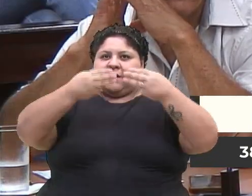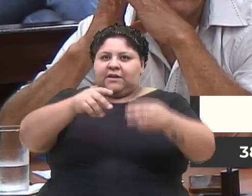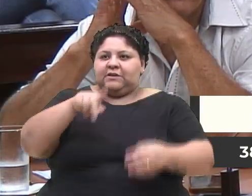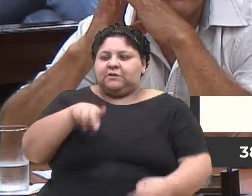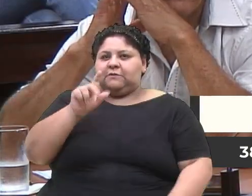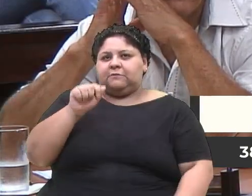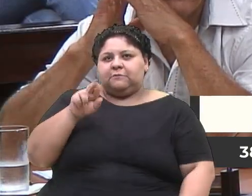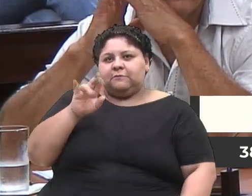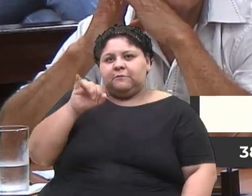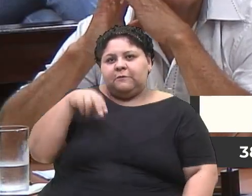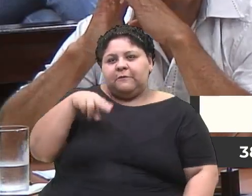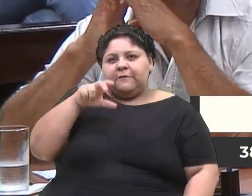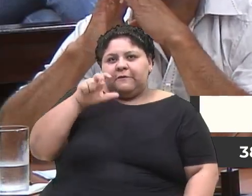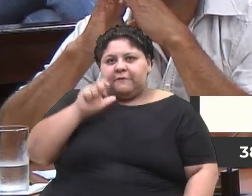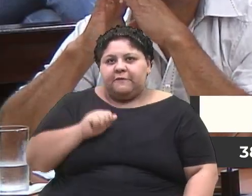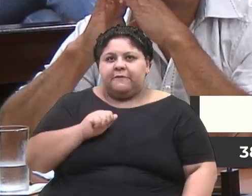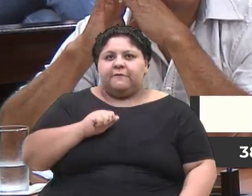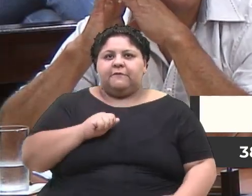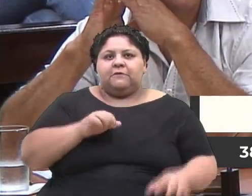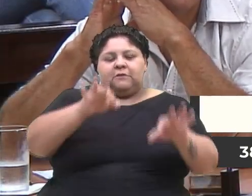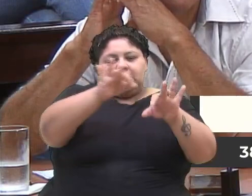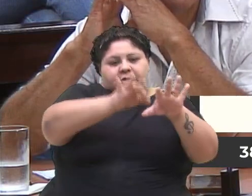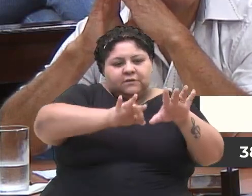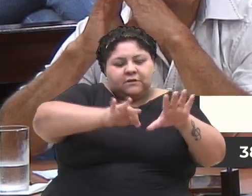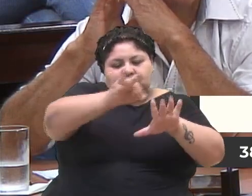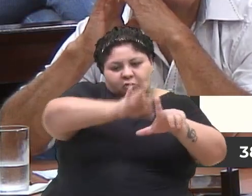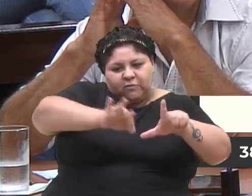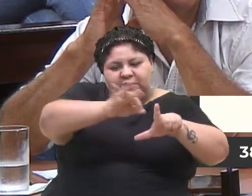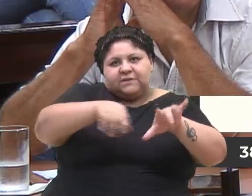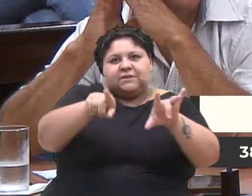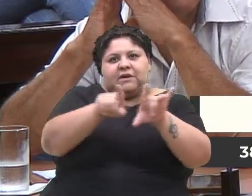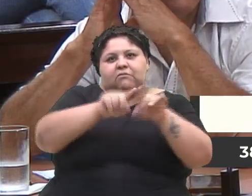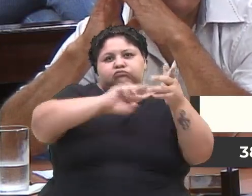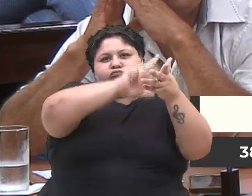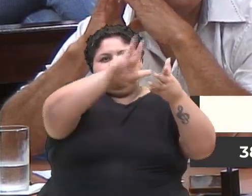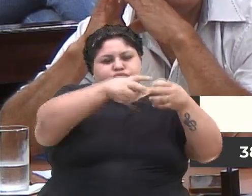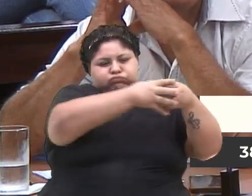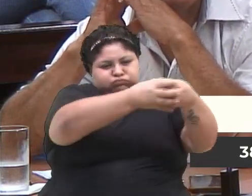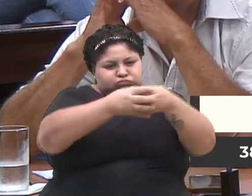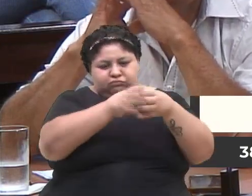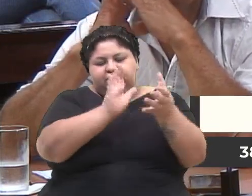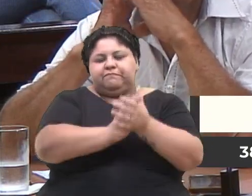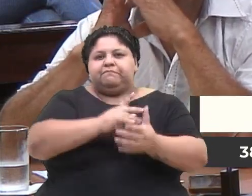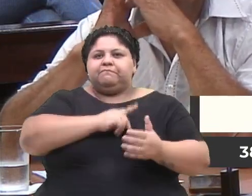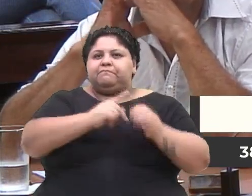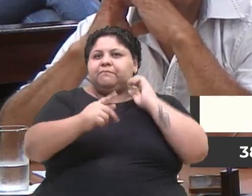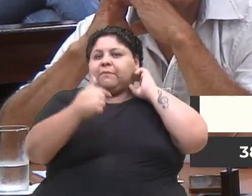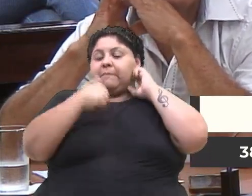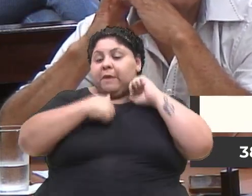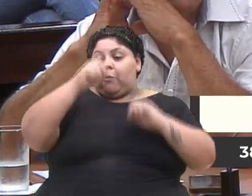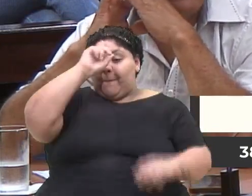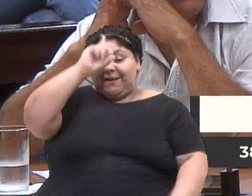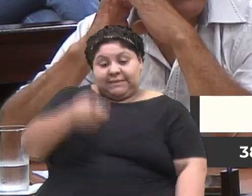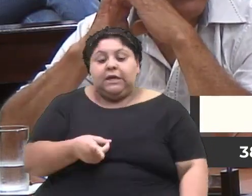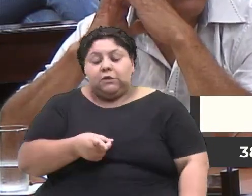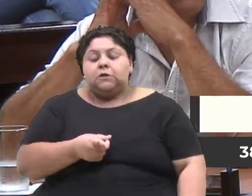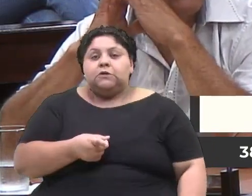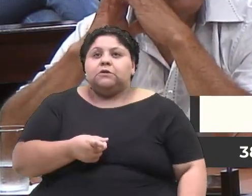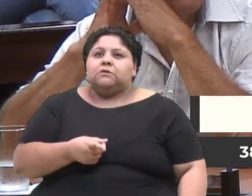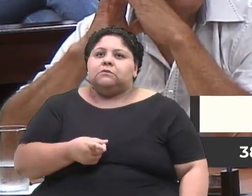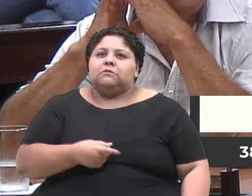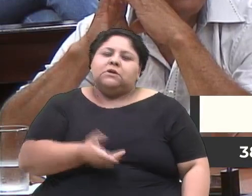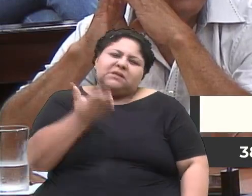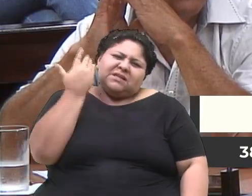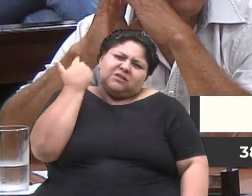Giovanni Rufato e o Matheus Mota, da engenharia, que estão aqui presentes conosco. Senhor presidente, meu mandato, desde o